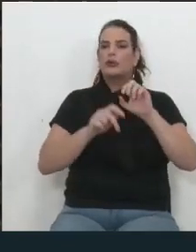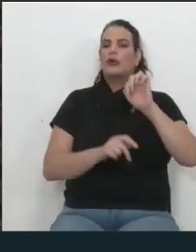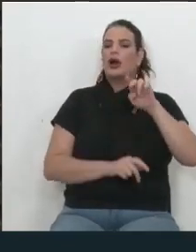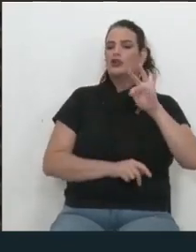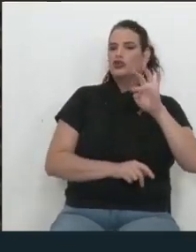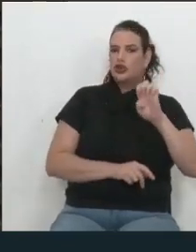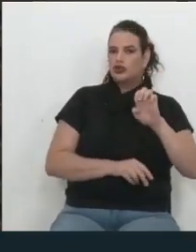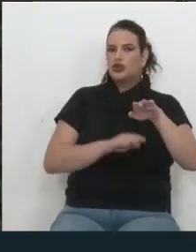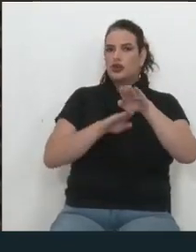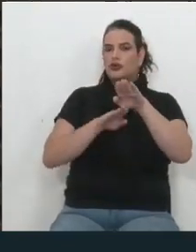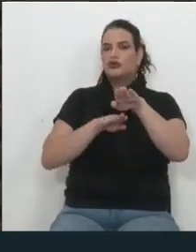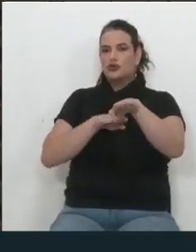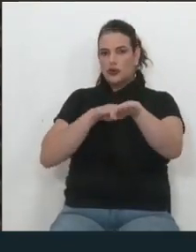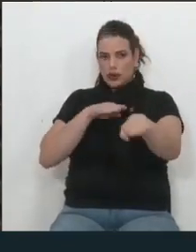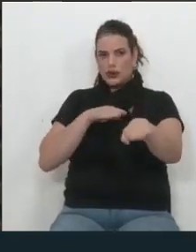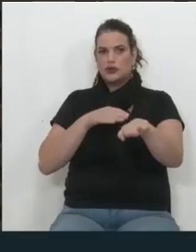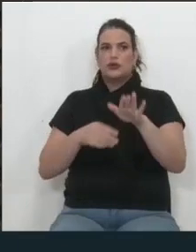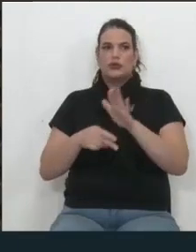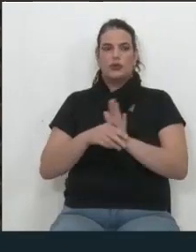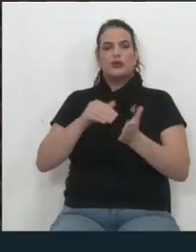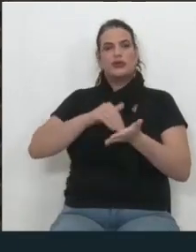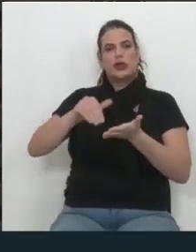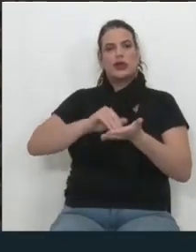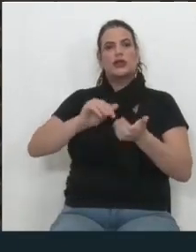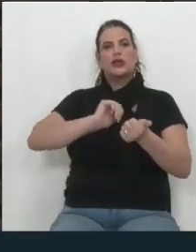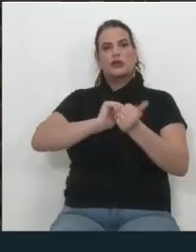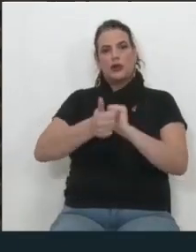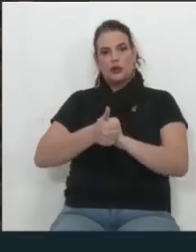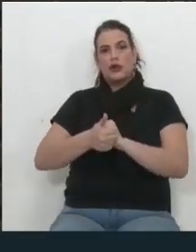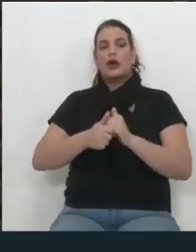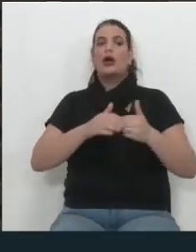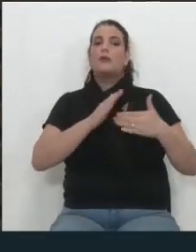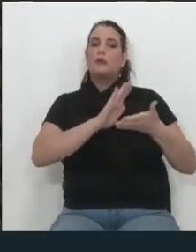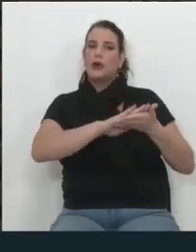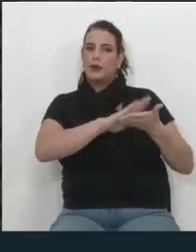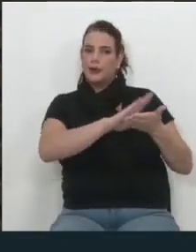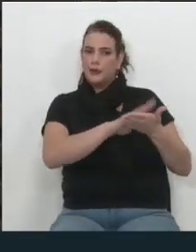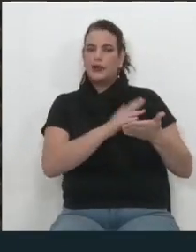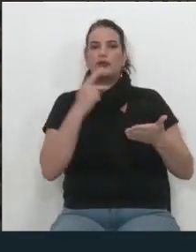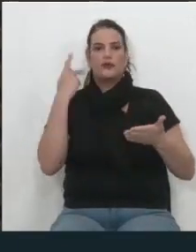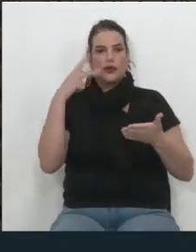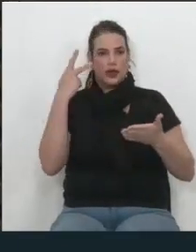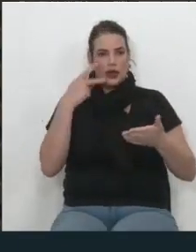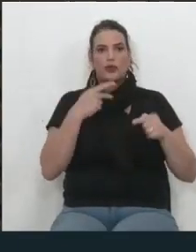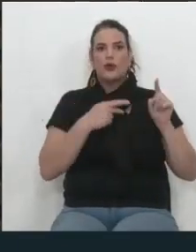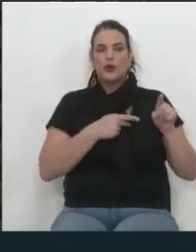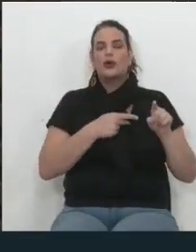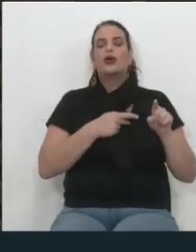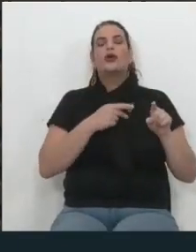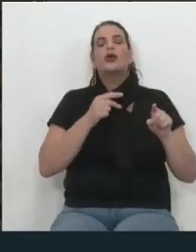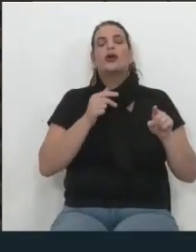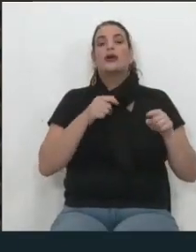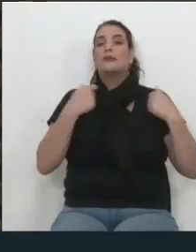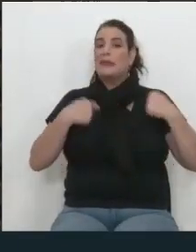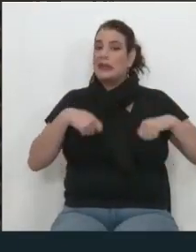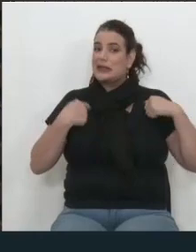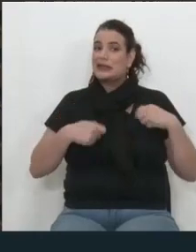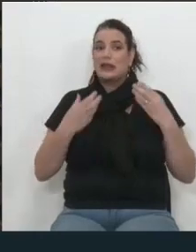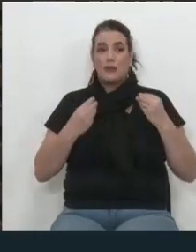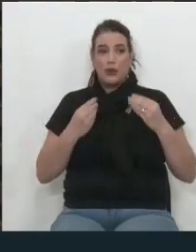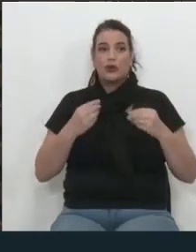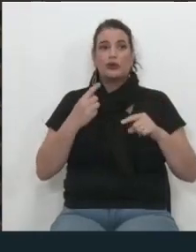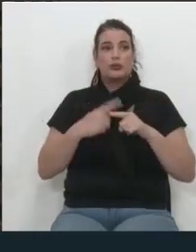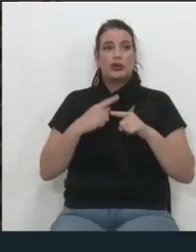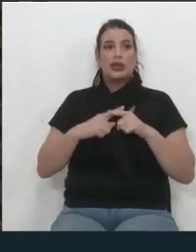trânsito da Secretaria de Transportes. Parabéns, vereador Rafael Acosta, precisa bastante mesmo, porque está chegando muitos carros